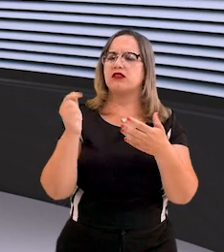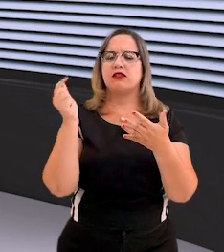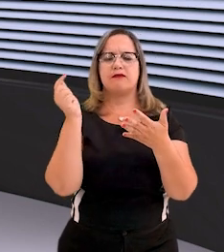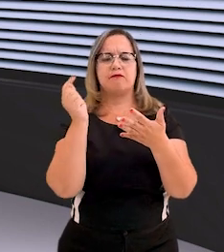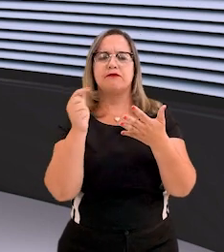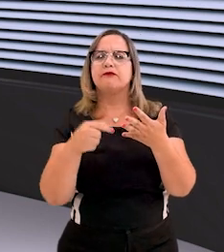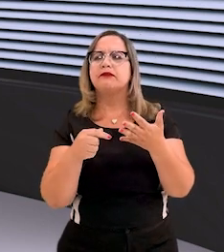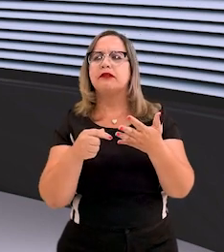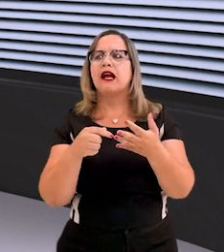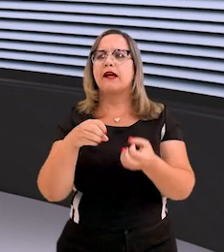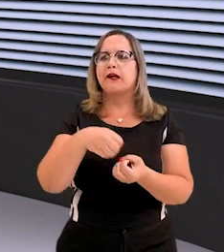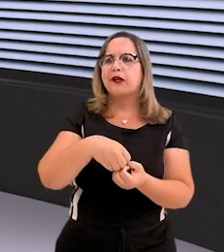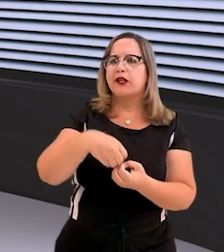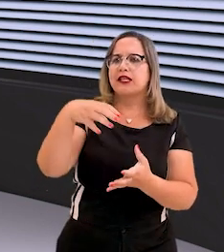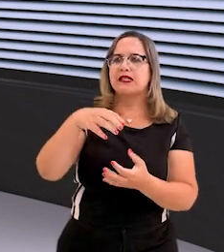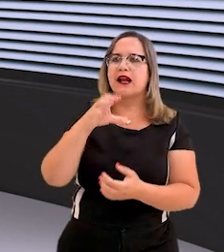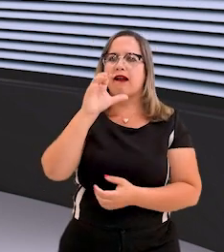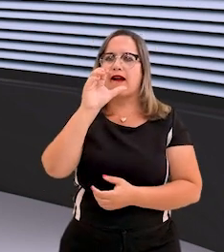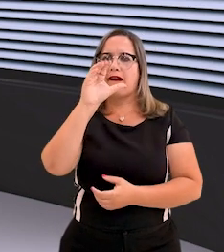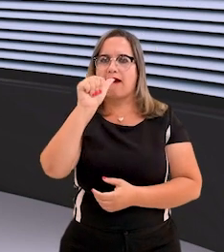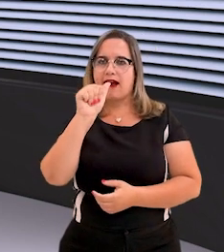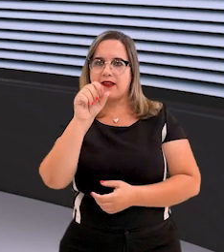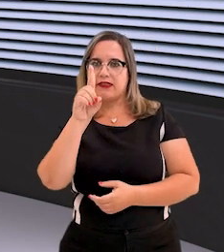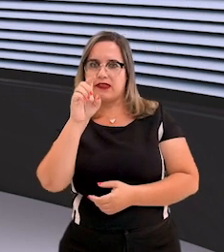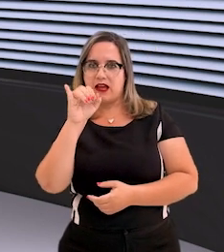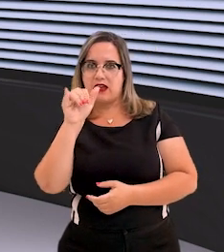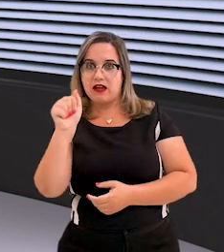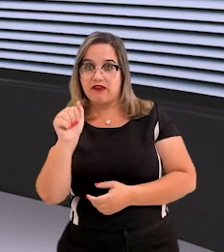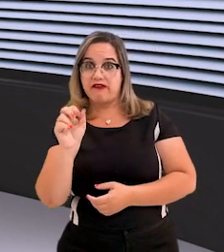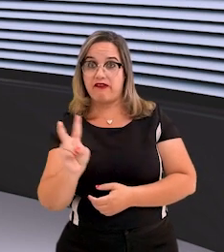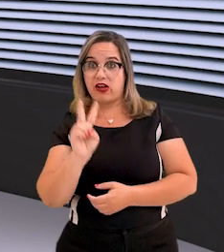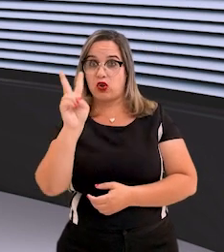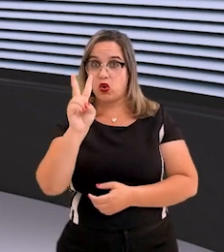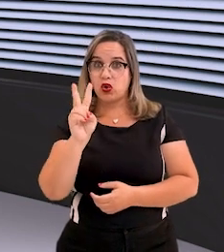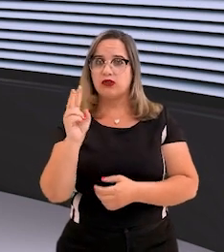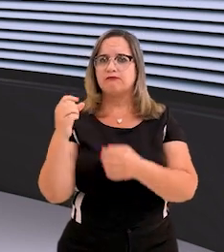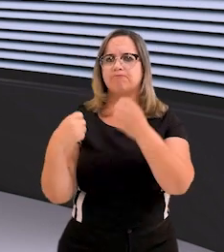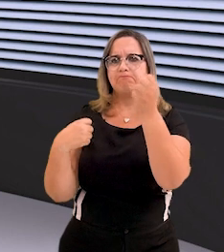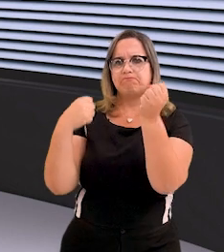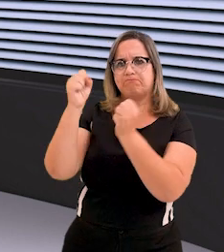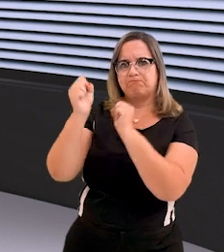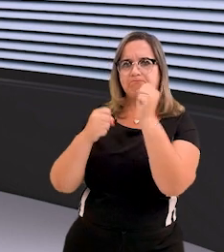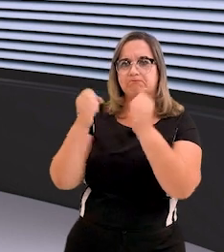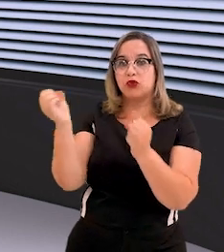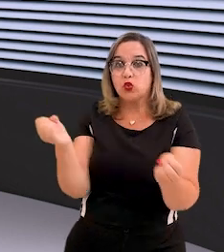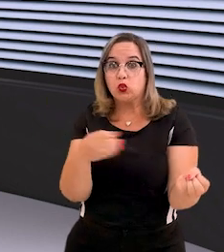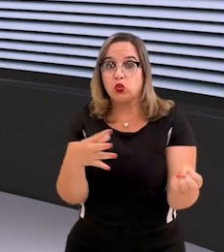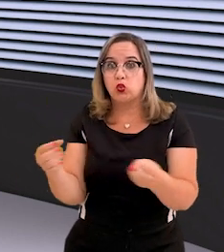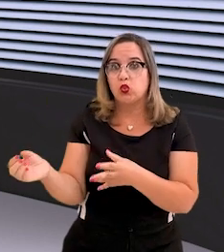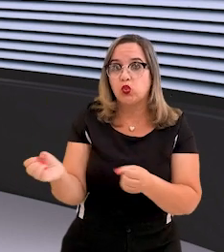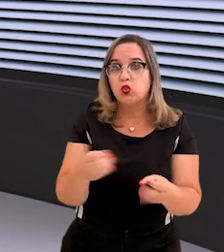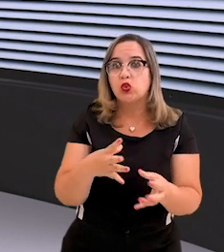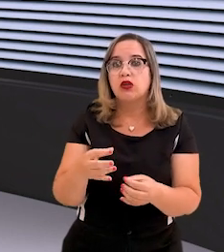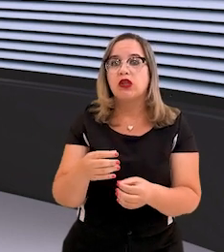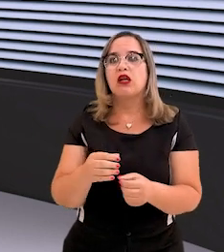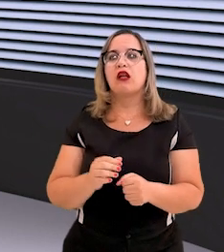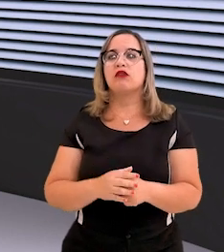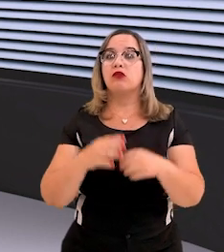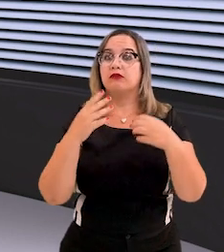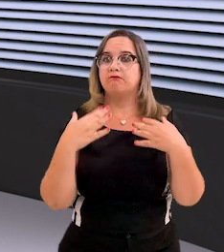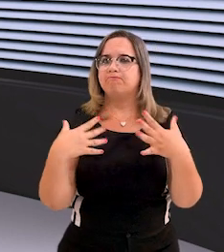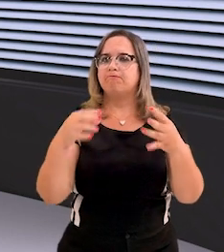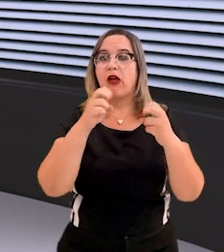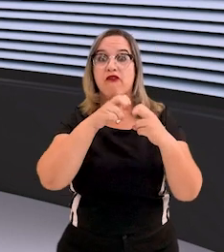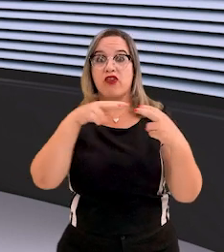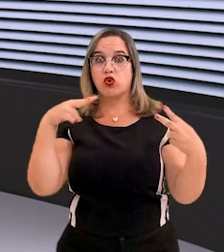citar a implementação da cadeia de valor da instituição, do laboratório de inovação, do